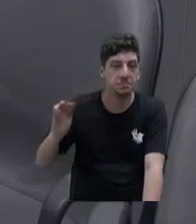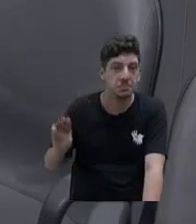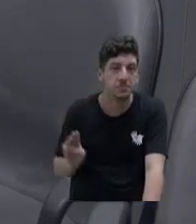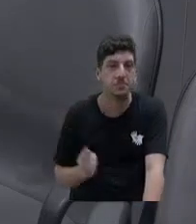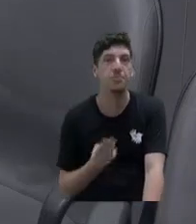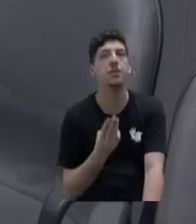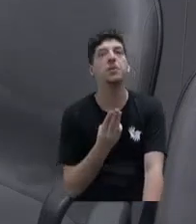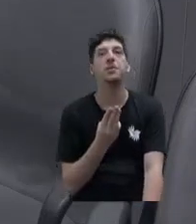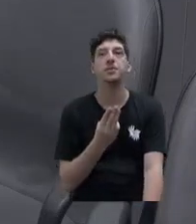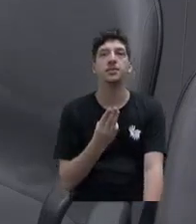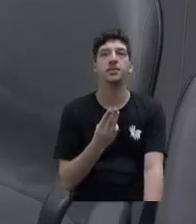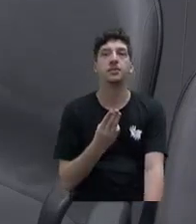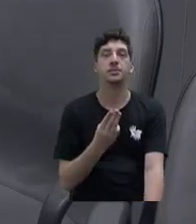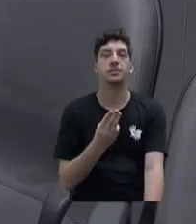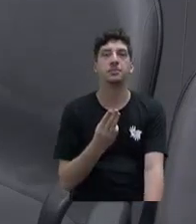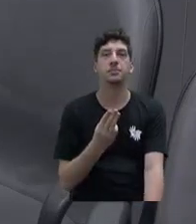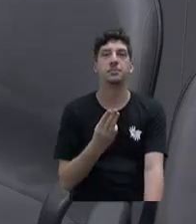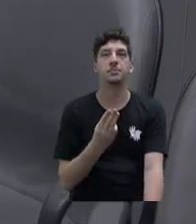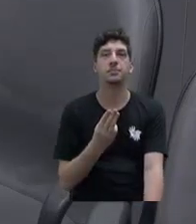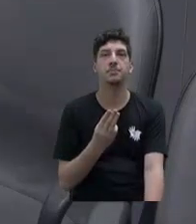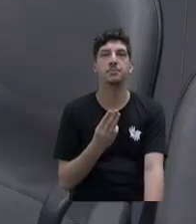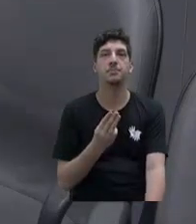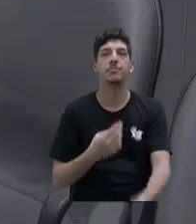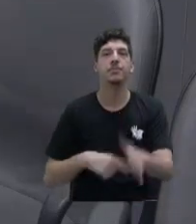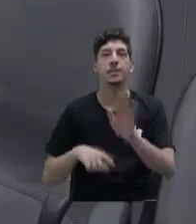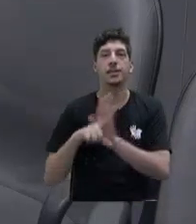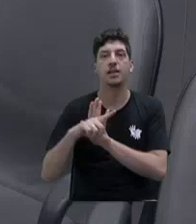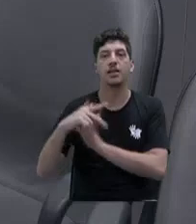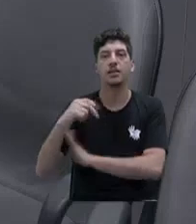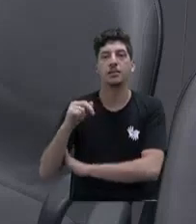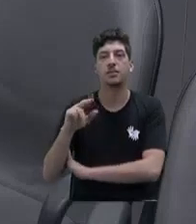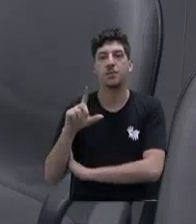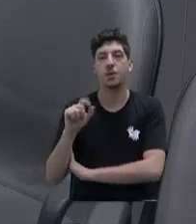milhões da Lei Paulo Gustavo